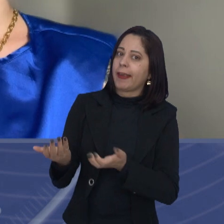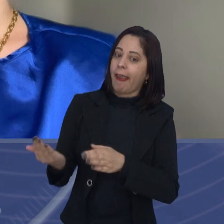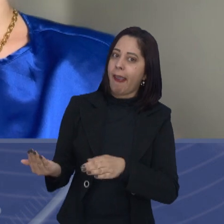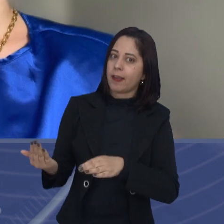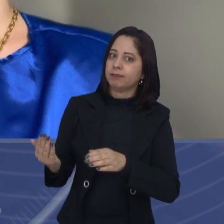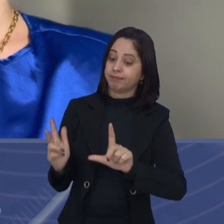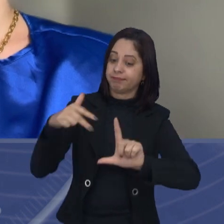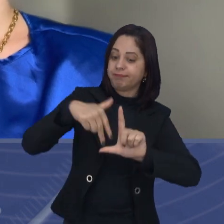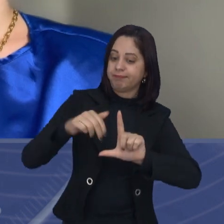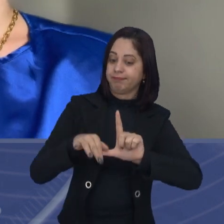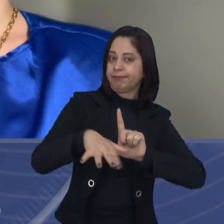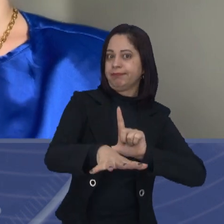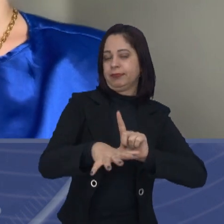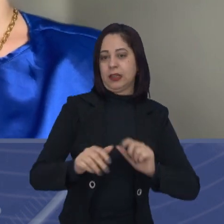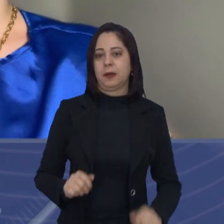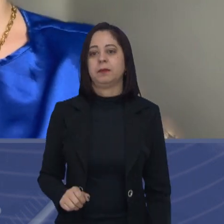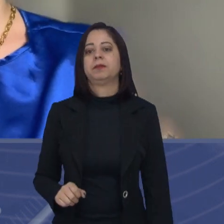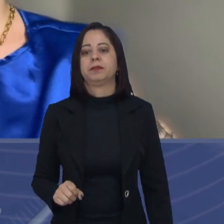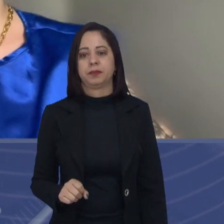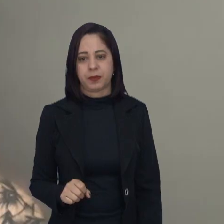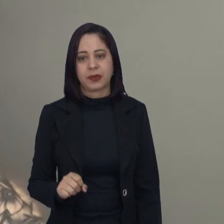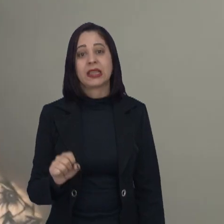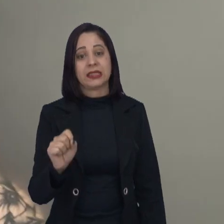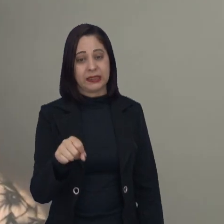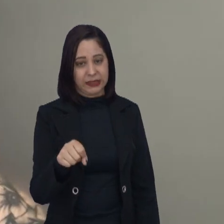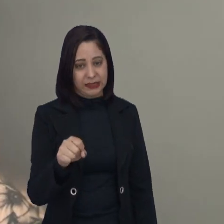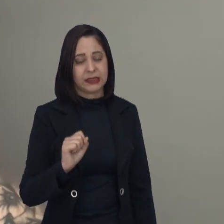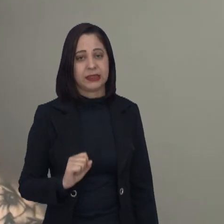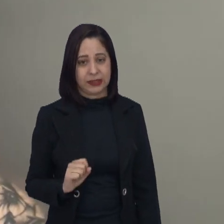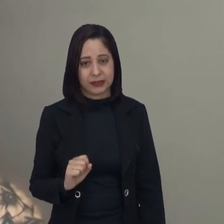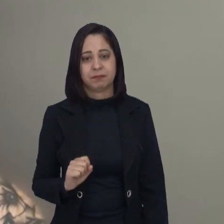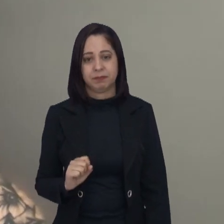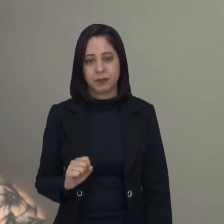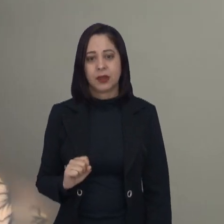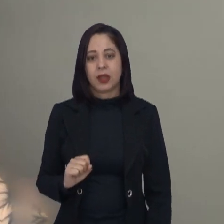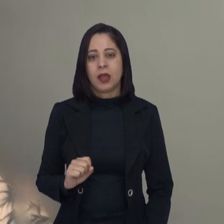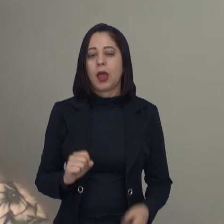efetiva nessa área. Exatamente. A gente coloca assim um ponto de partida